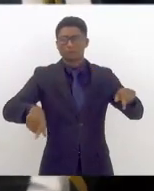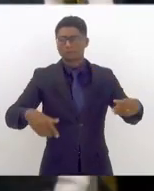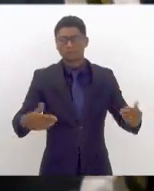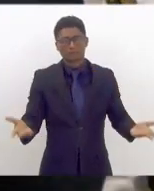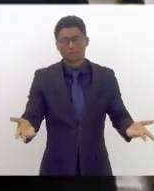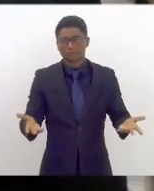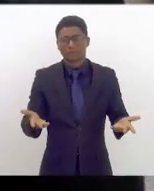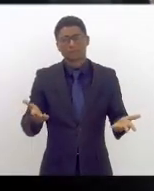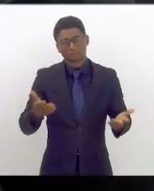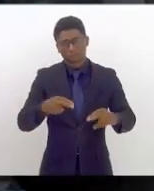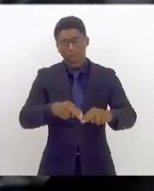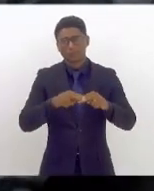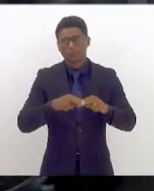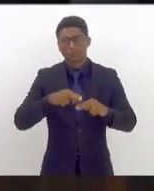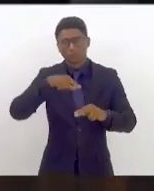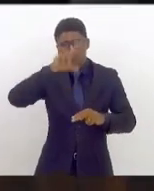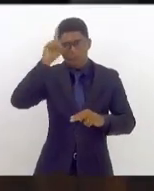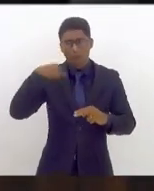Paulo